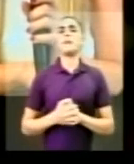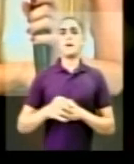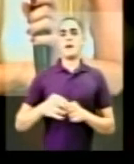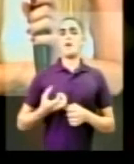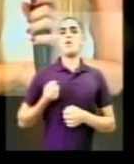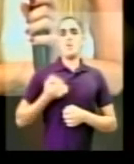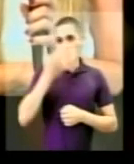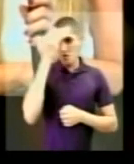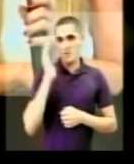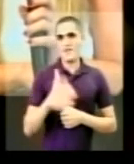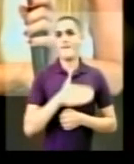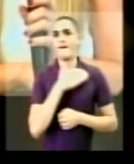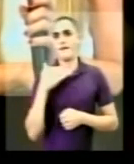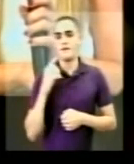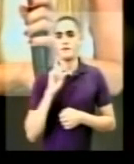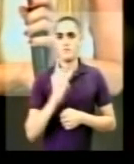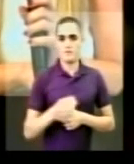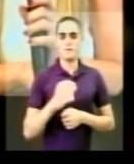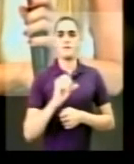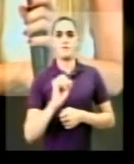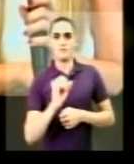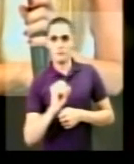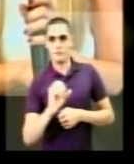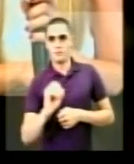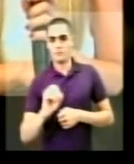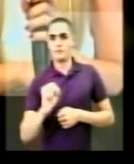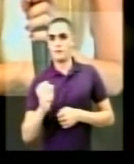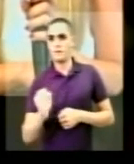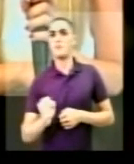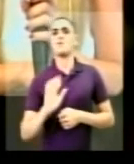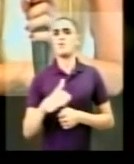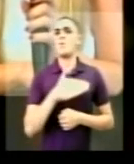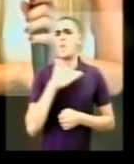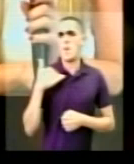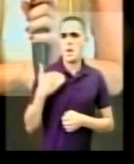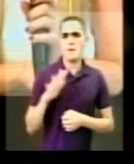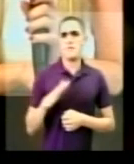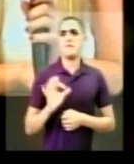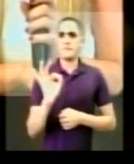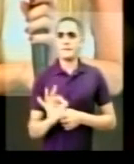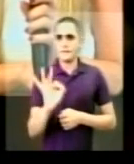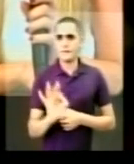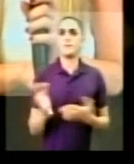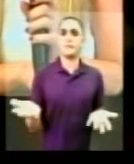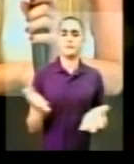a 2,54% de letalidade. Temos até o momento